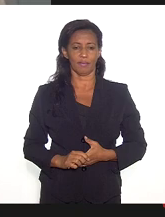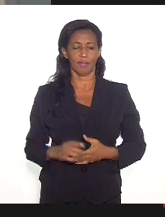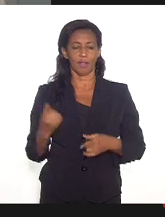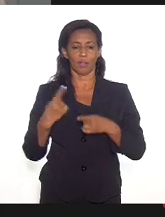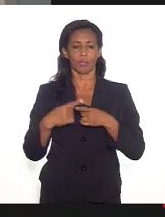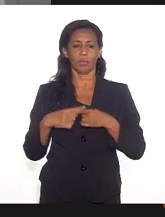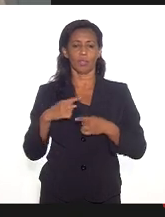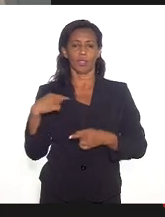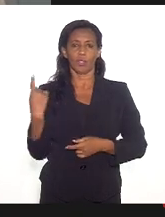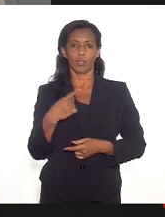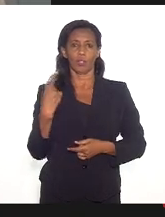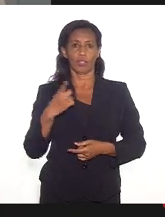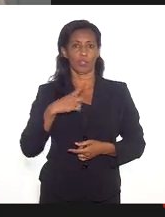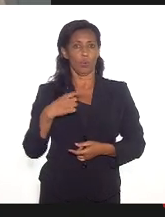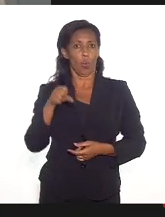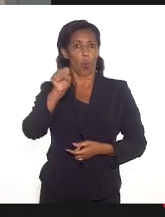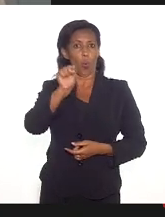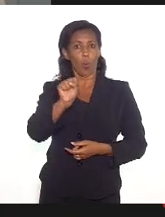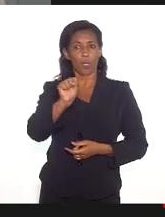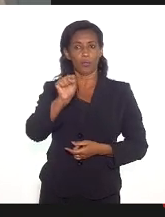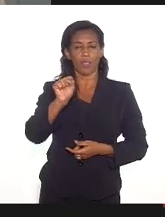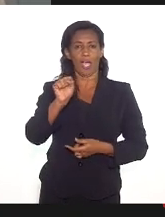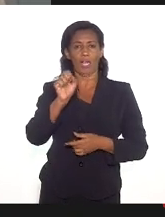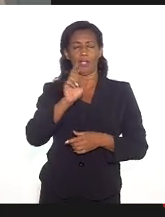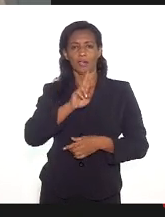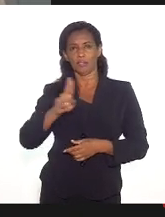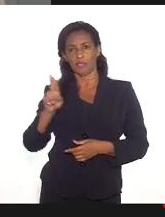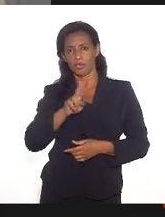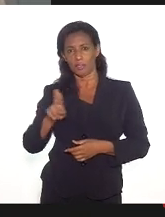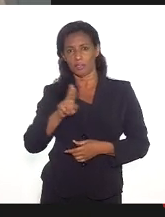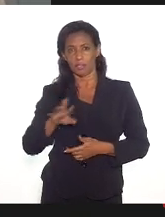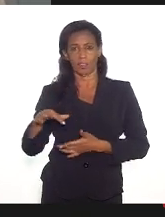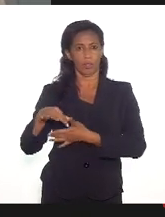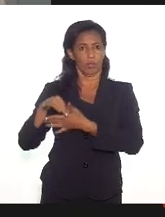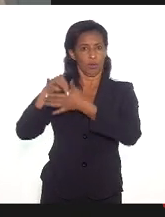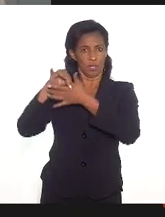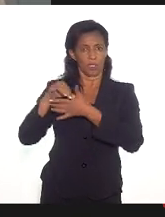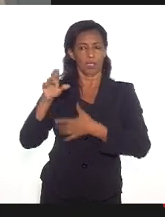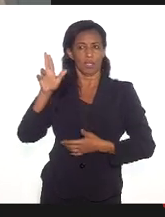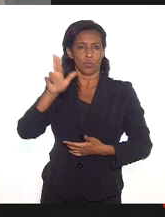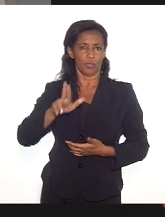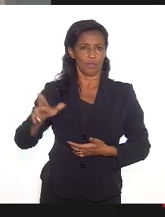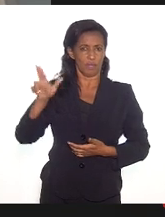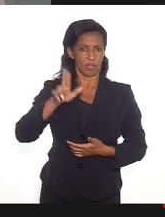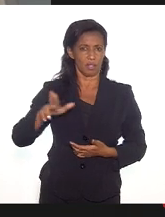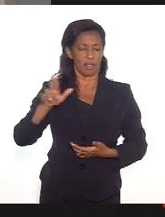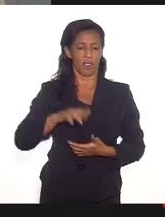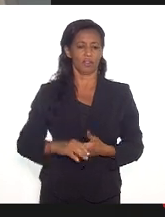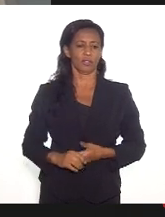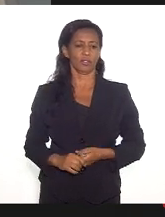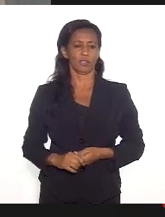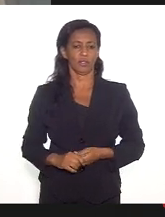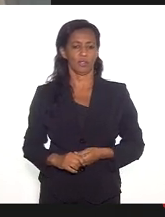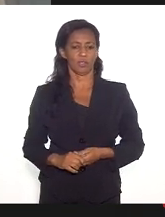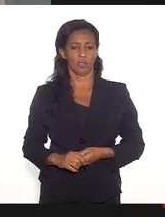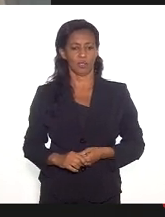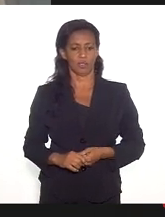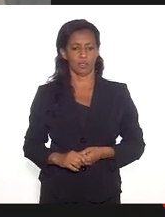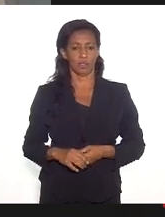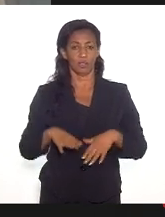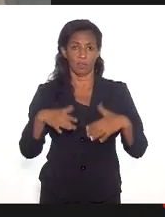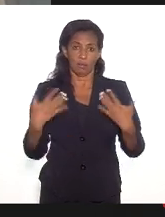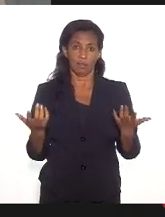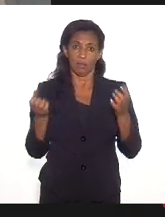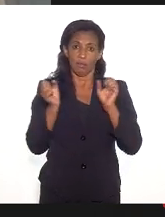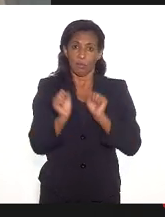porque nós temos 8 pessoas inscritas, né? São representantes das universidades e que vão